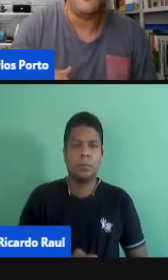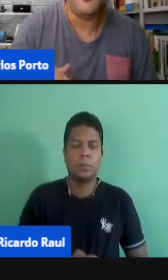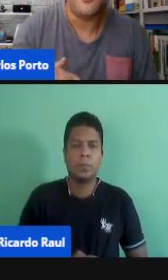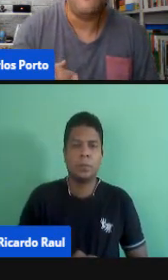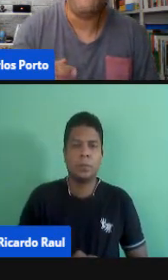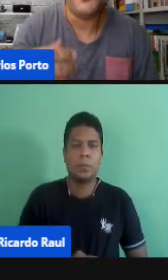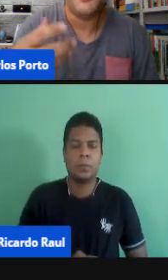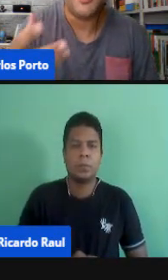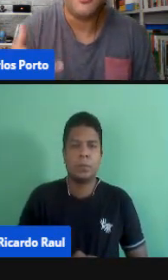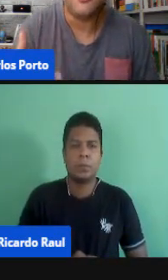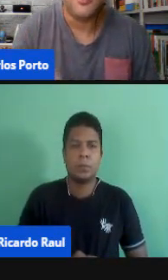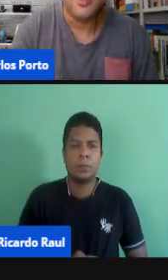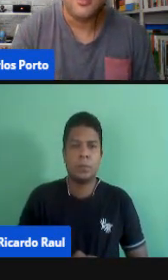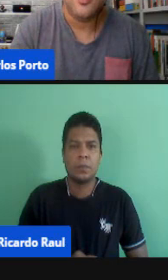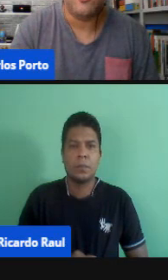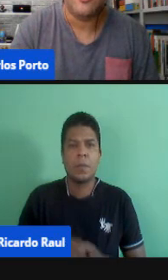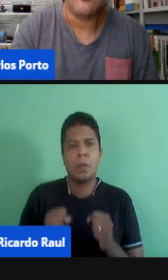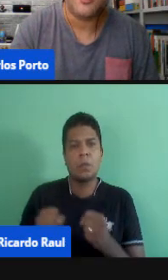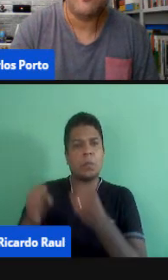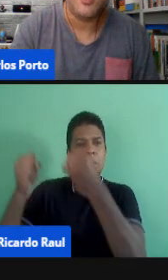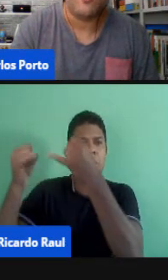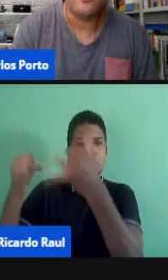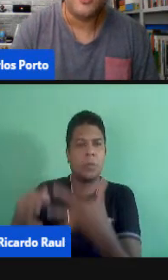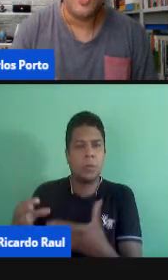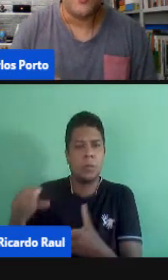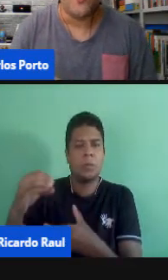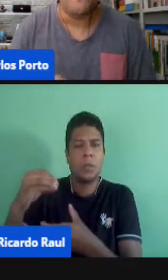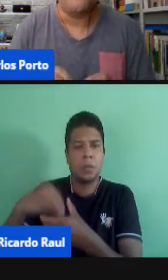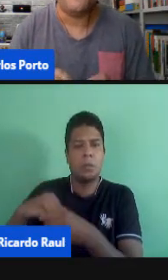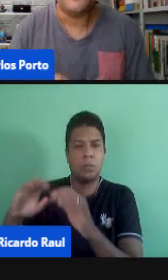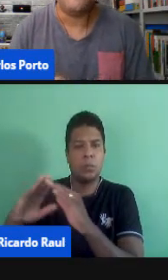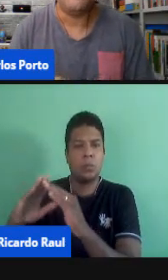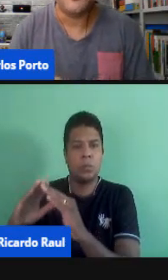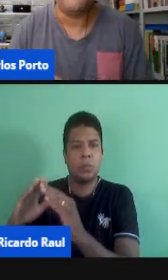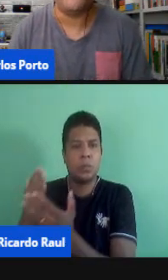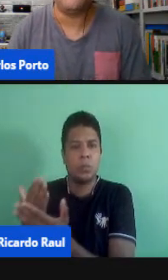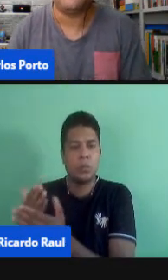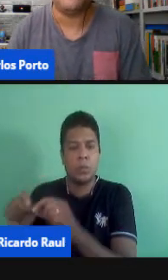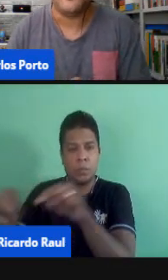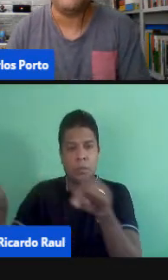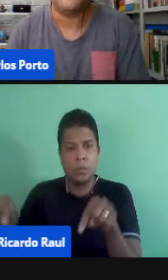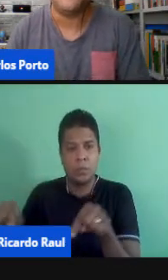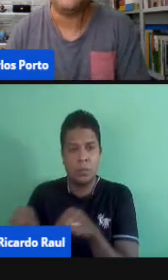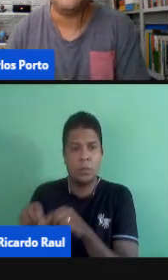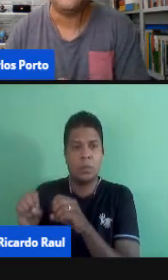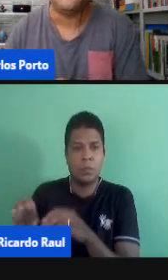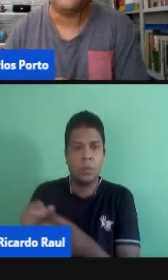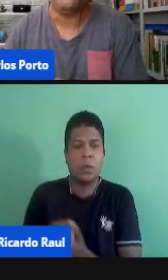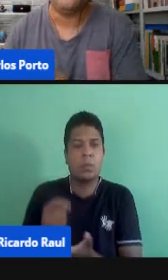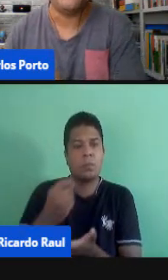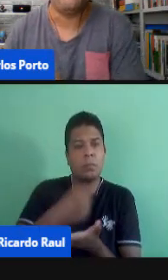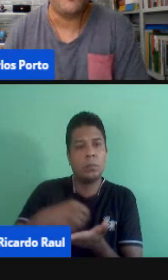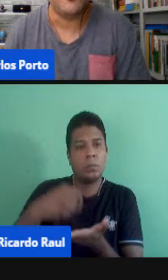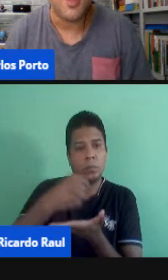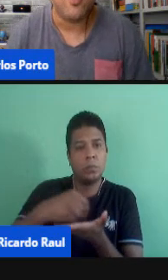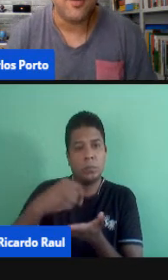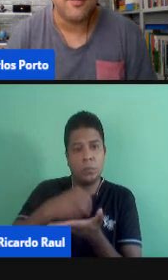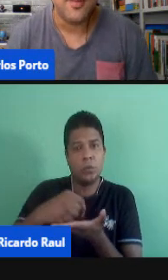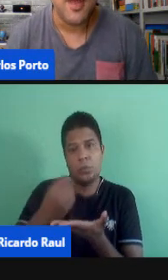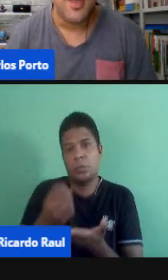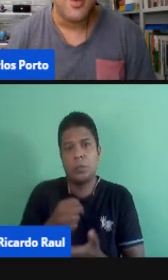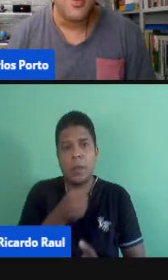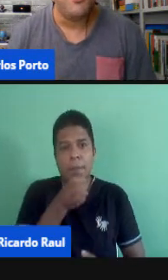podemos explicar, dentro da sala de aula, como planejar a produção da escrita de uma